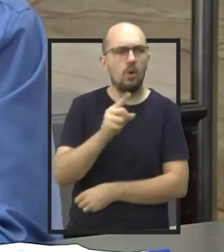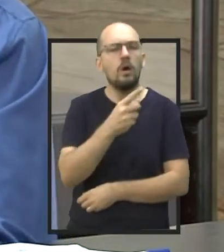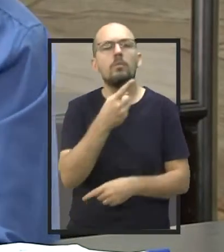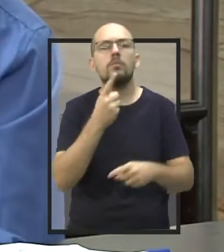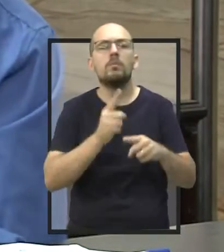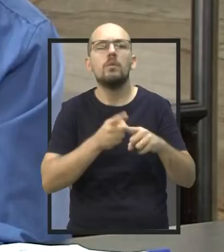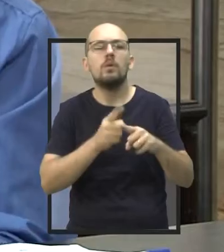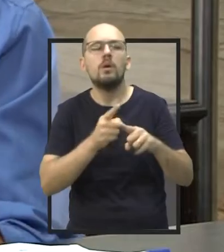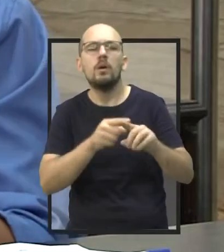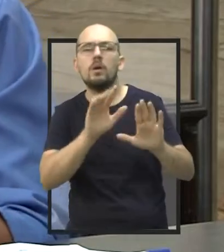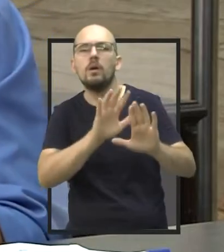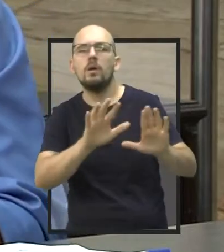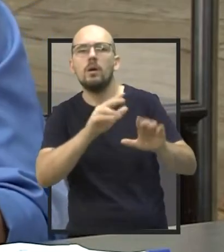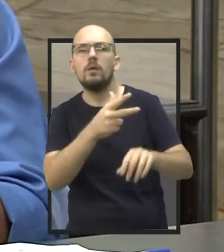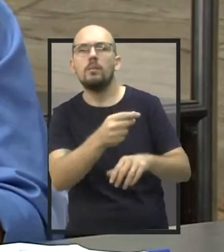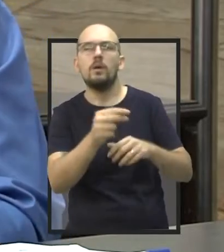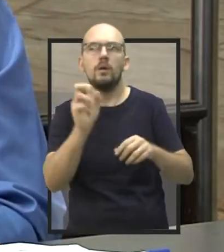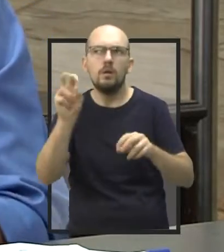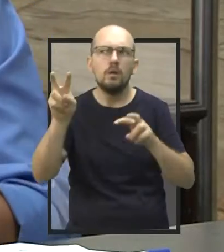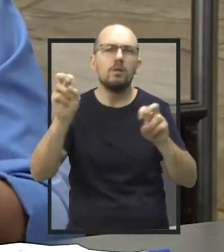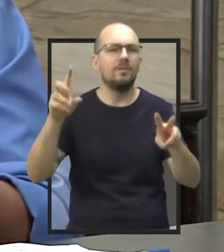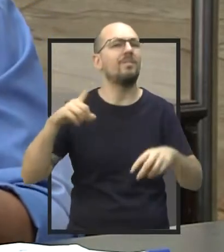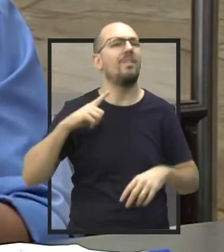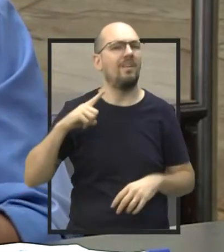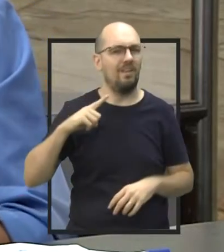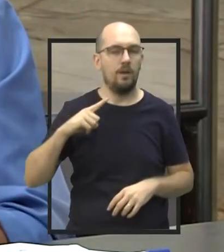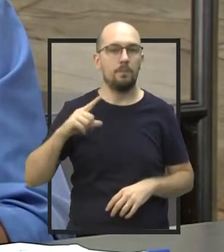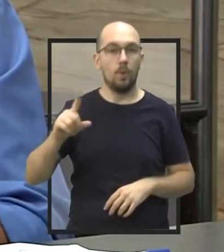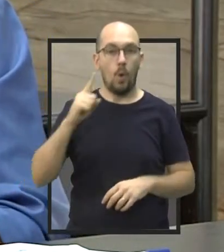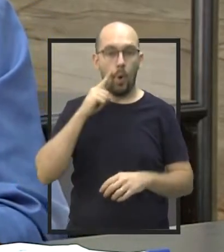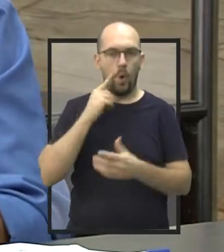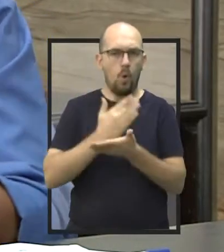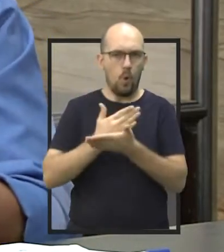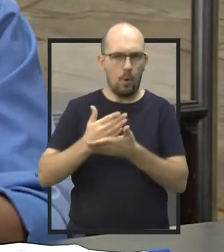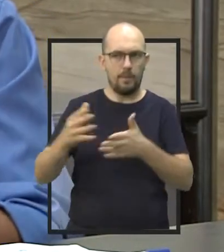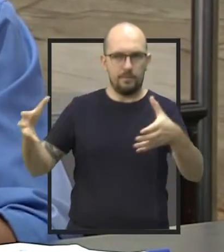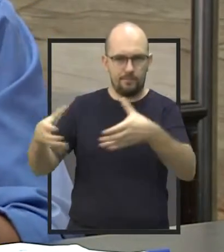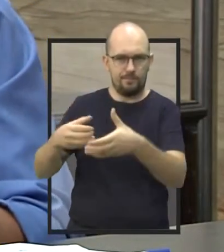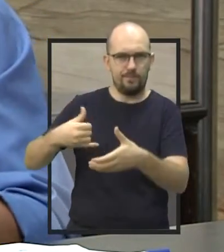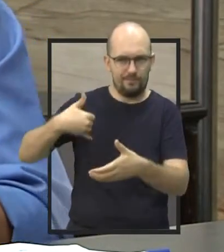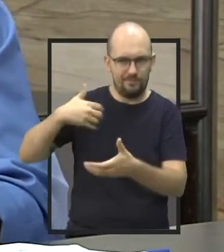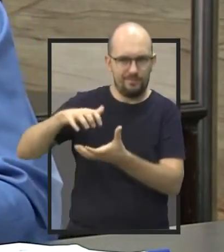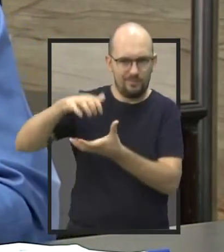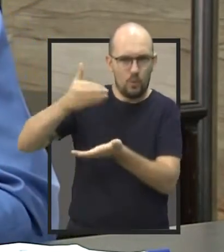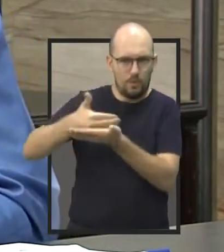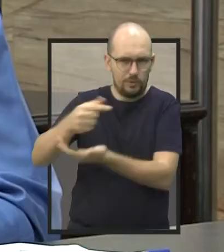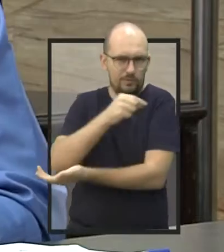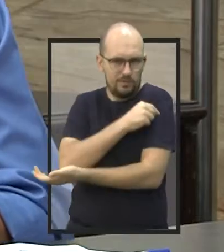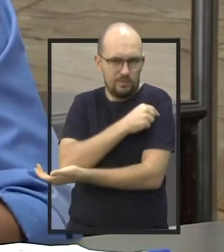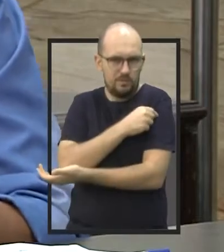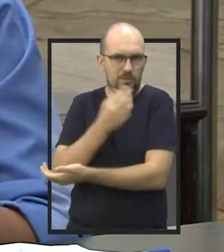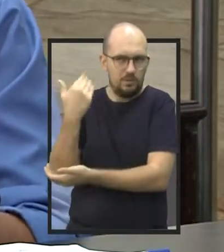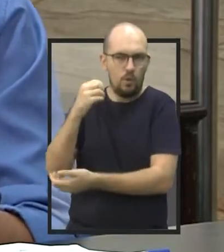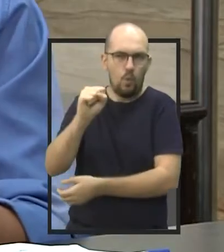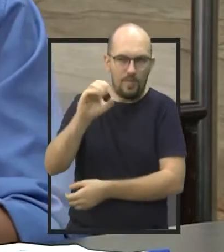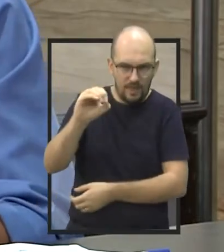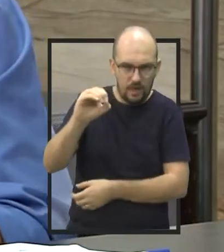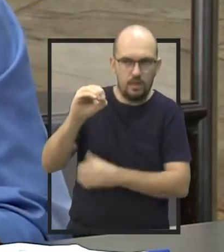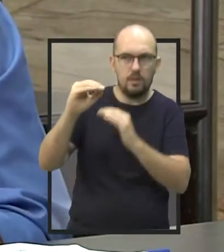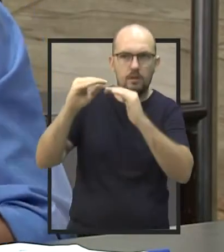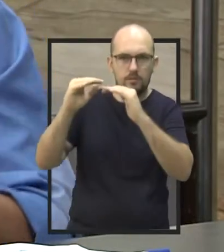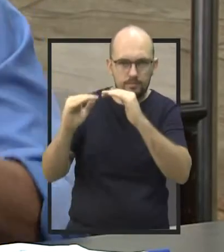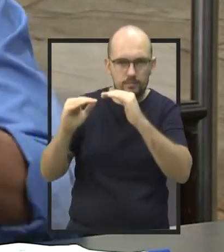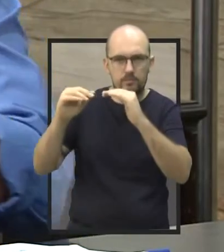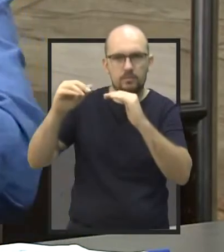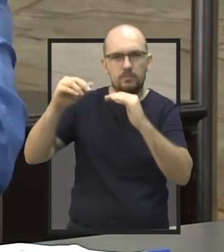Então, começou-se pelo pessoal de mais de 80 anos, depois vem abaixando, aí alguns segmentos também estão